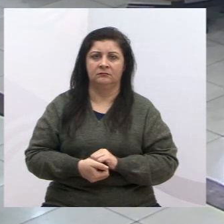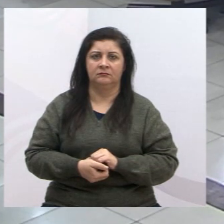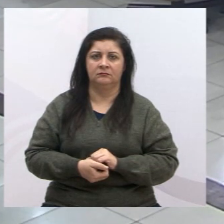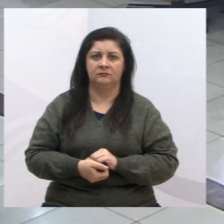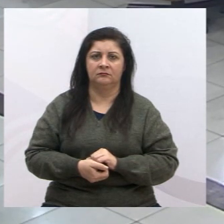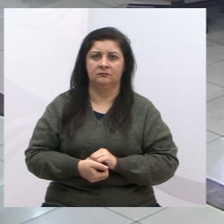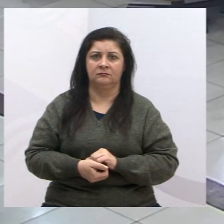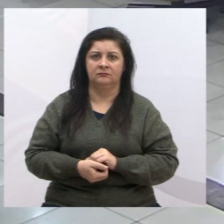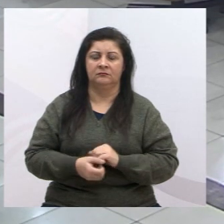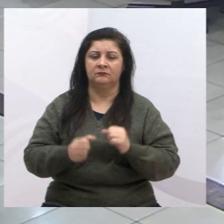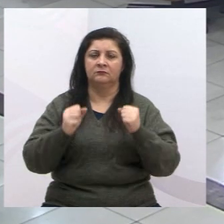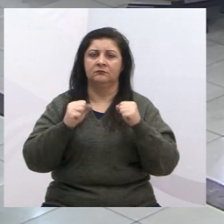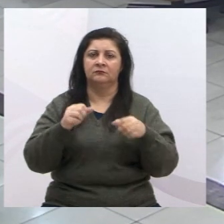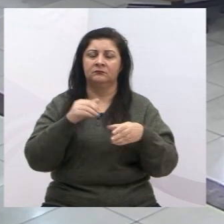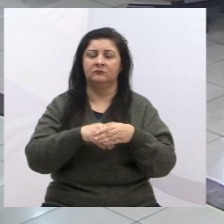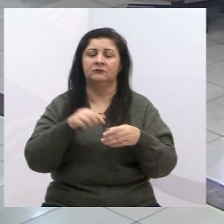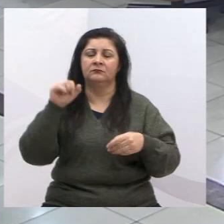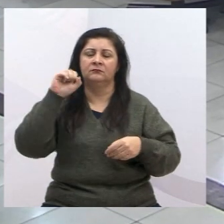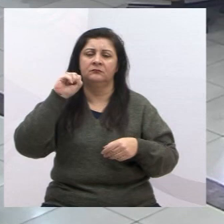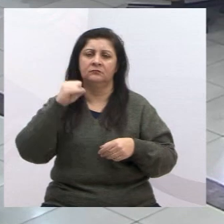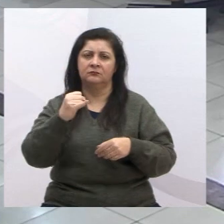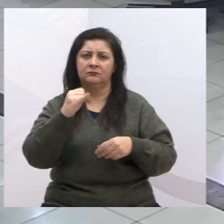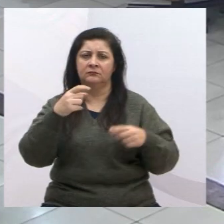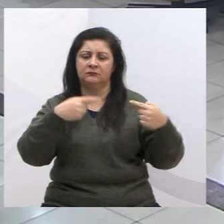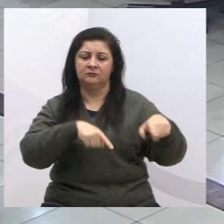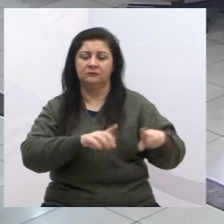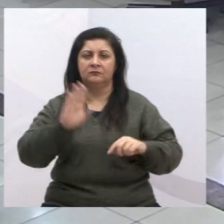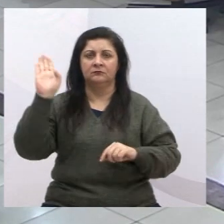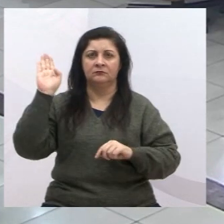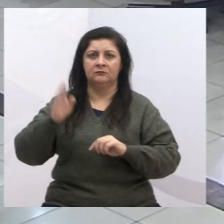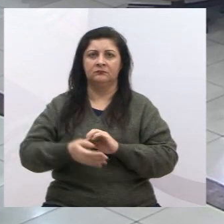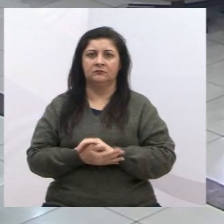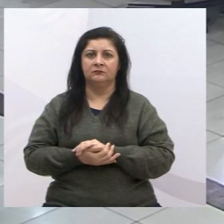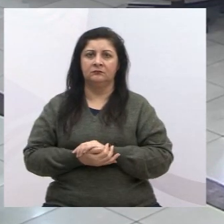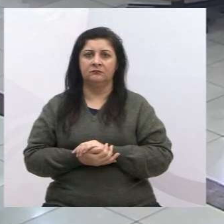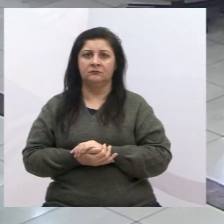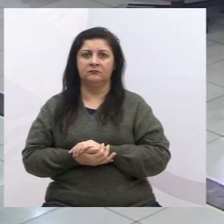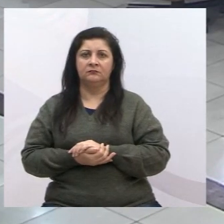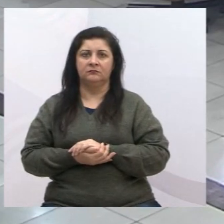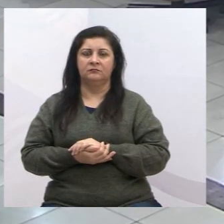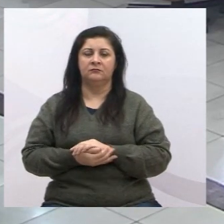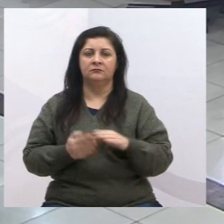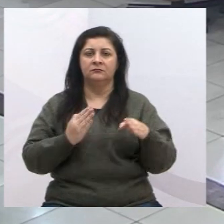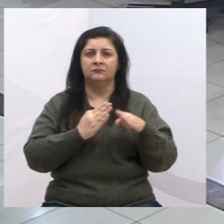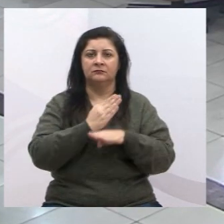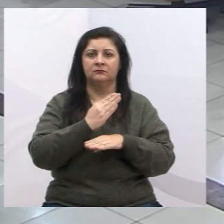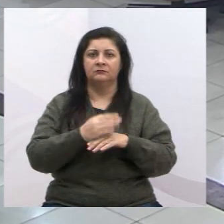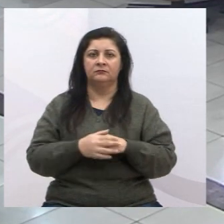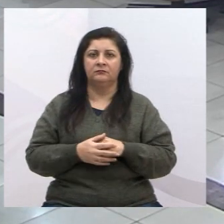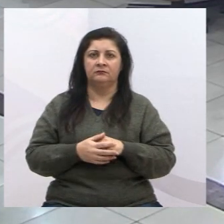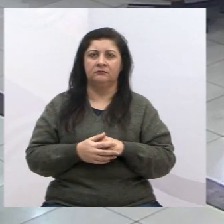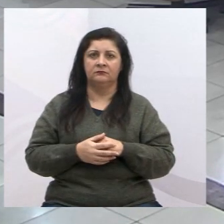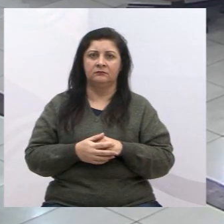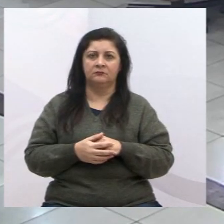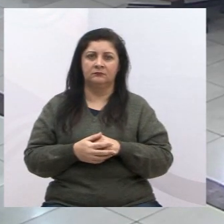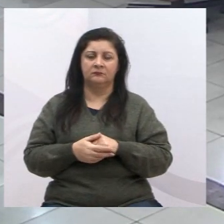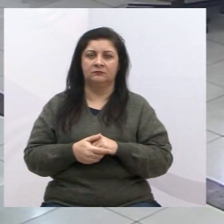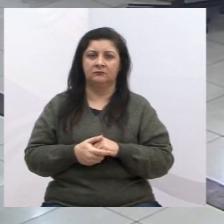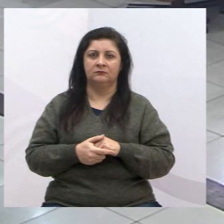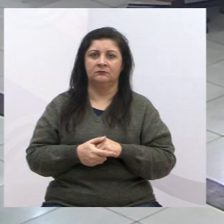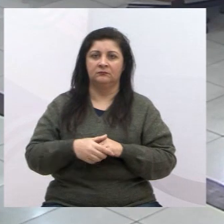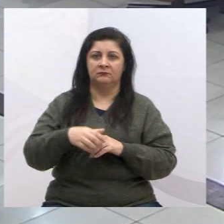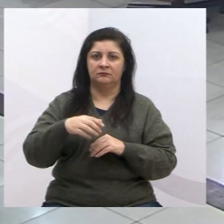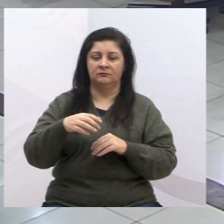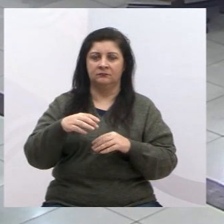Pedido de informação está em votação. Os contrários, por favor, se manifestem levantando os braços. Pedido de informação aprovado. Próximo pedido de informação.